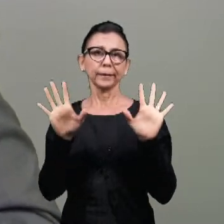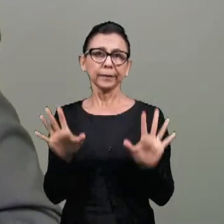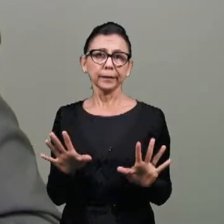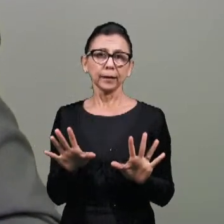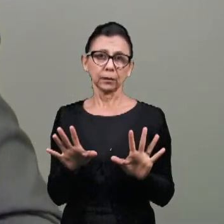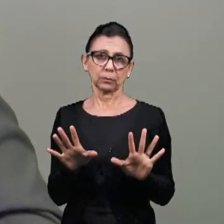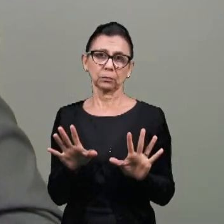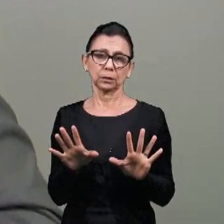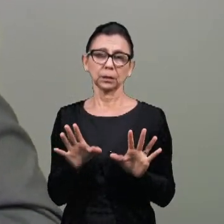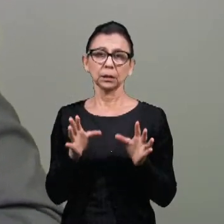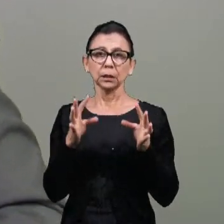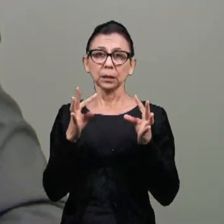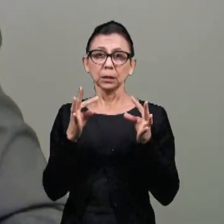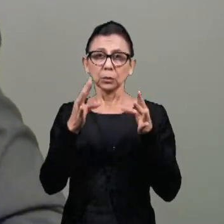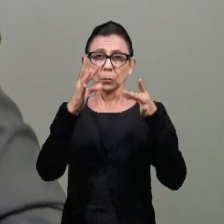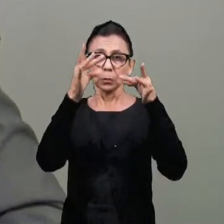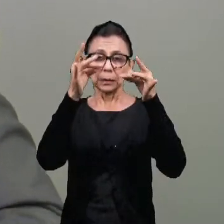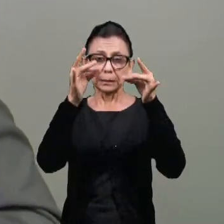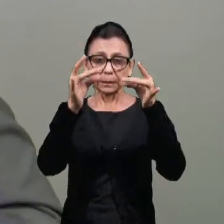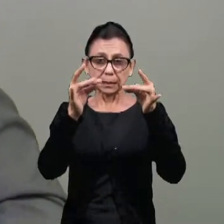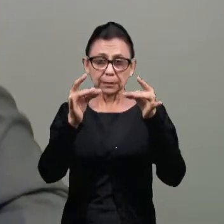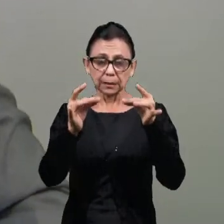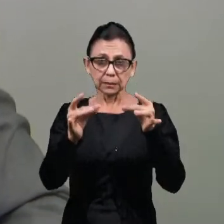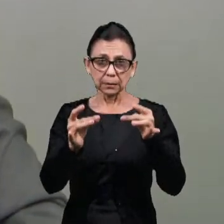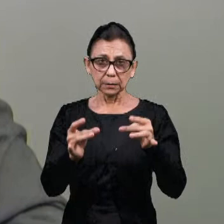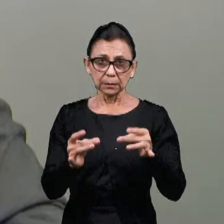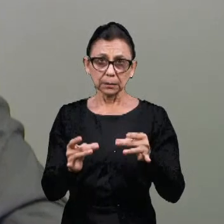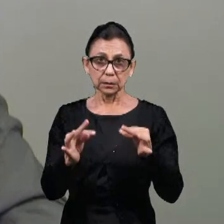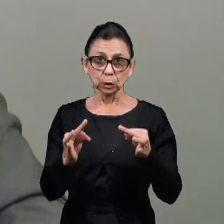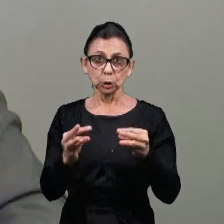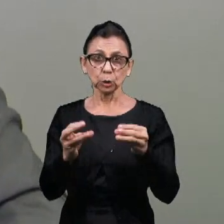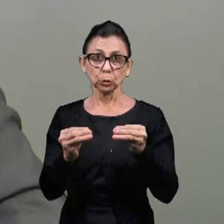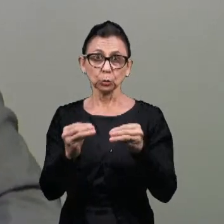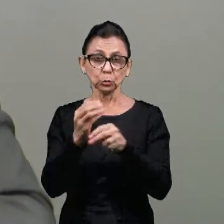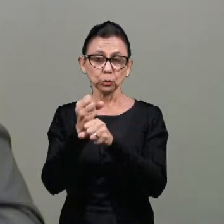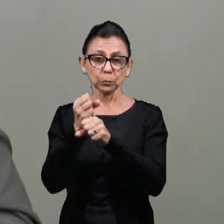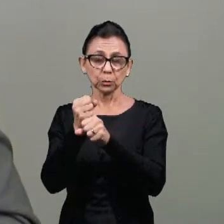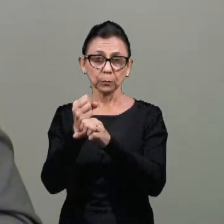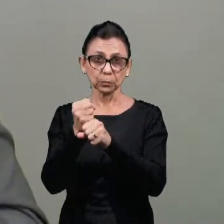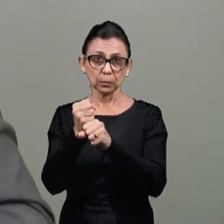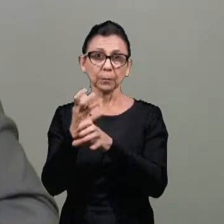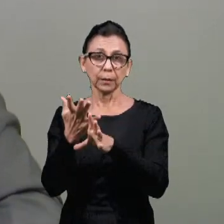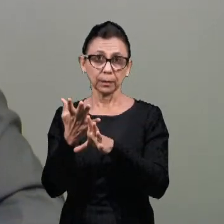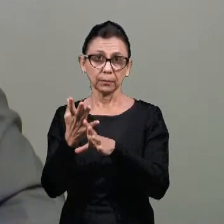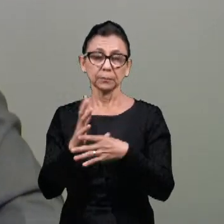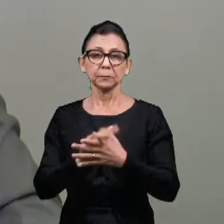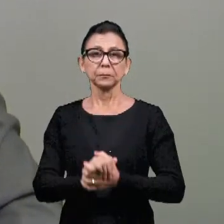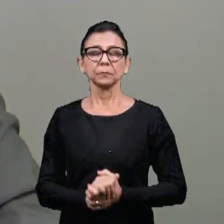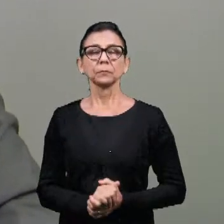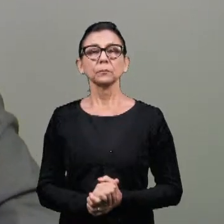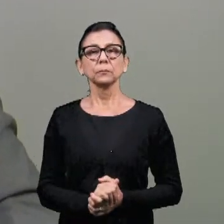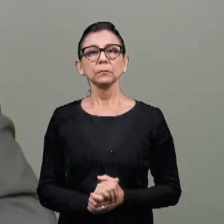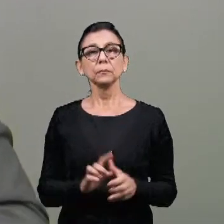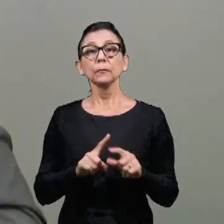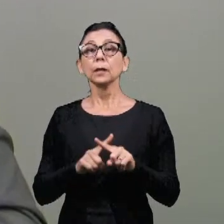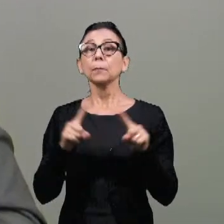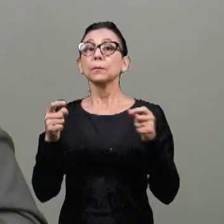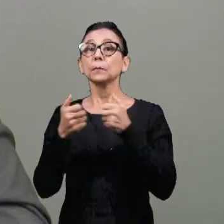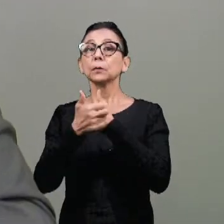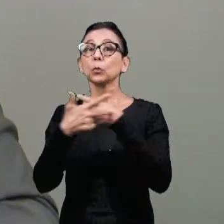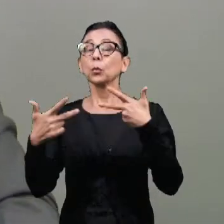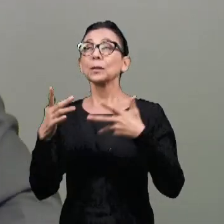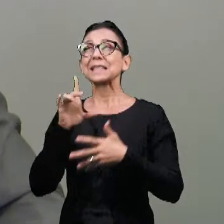são medidas, são explicáveis, são calculáveis. Mas quando se trata das coisas de Deus, nós estamos falando